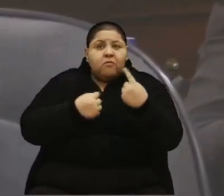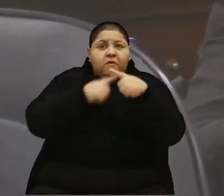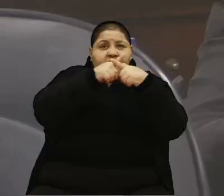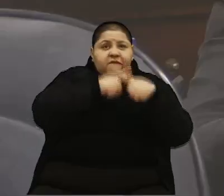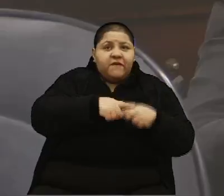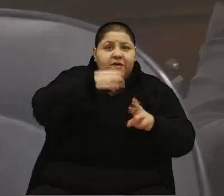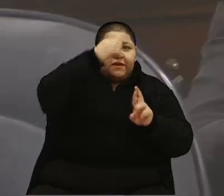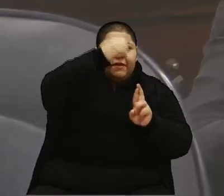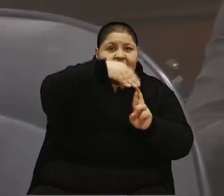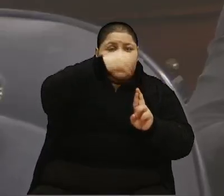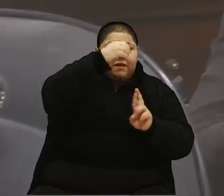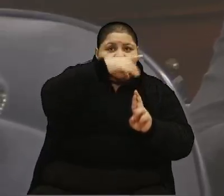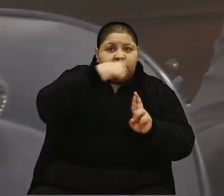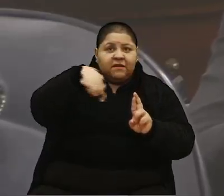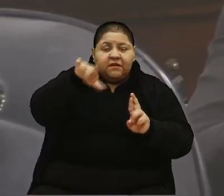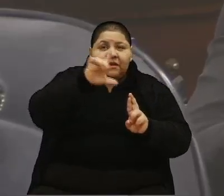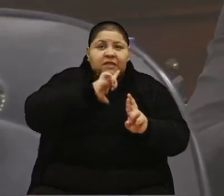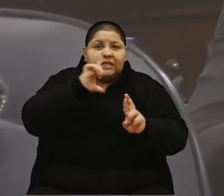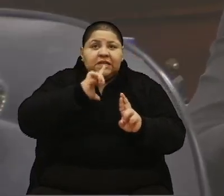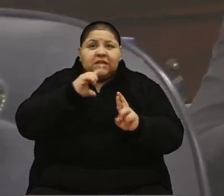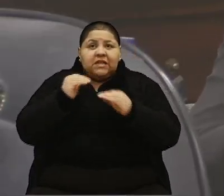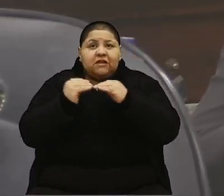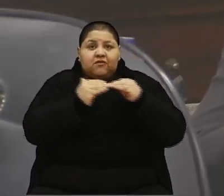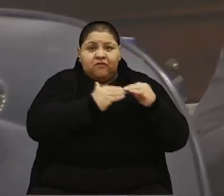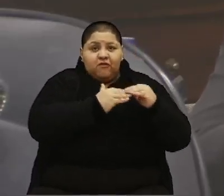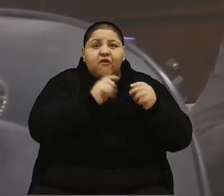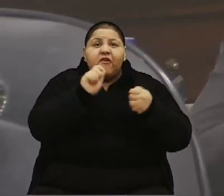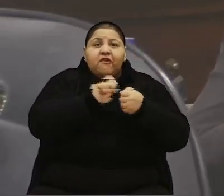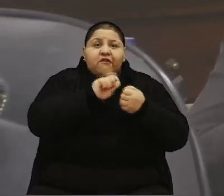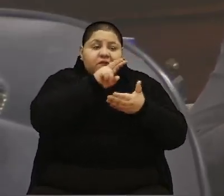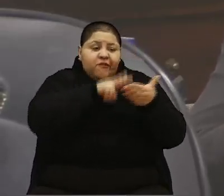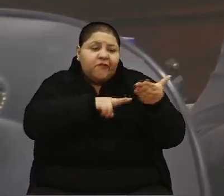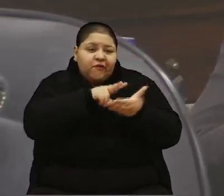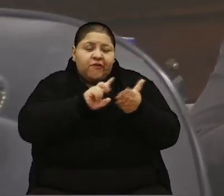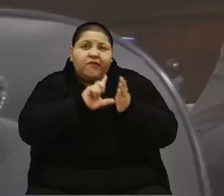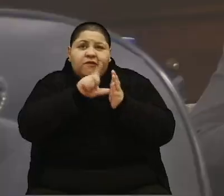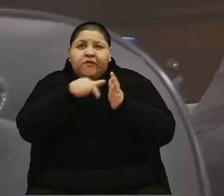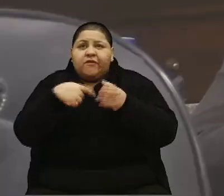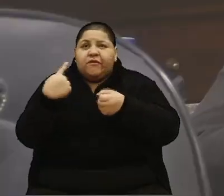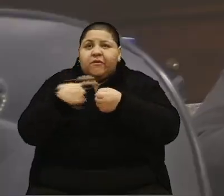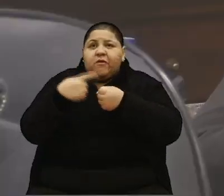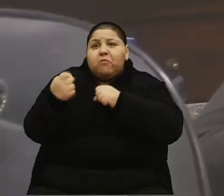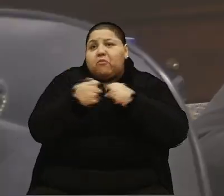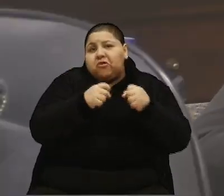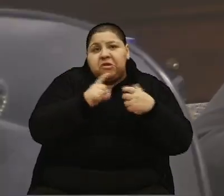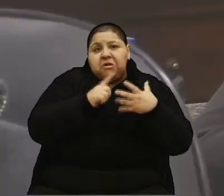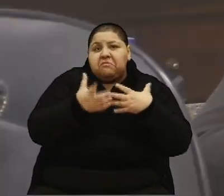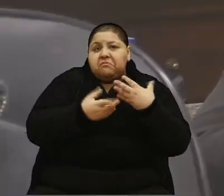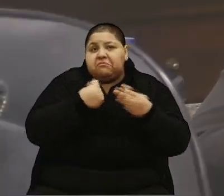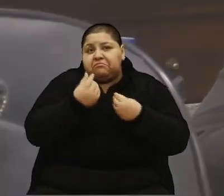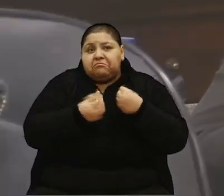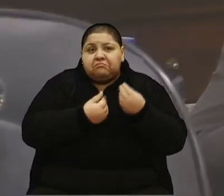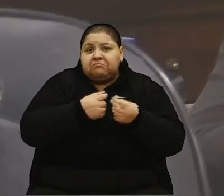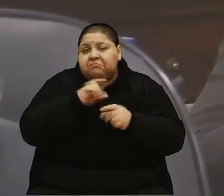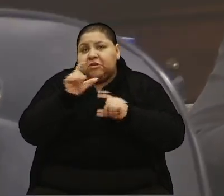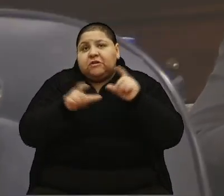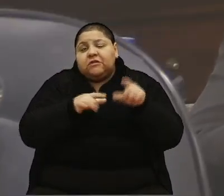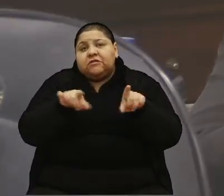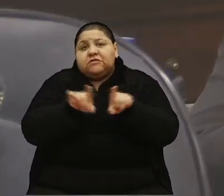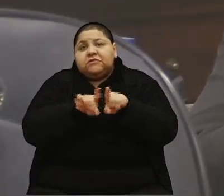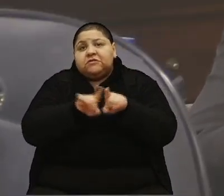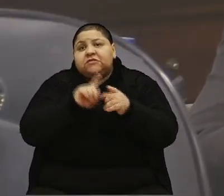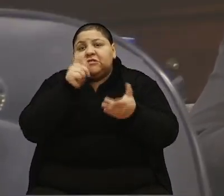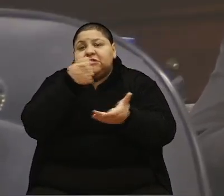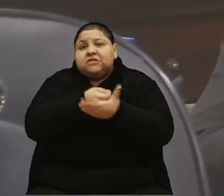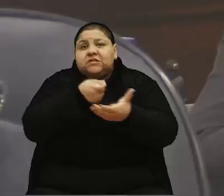RGE. Então, a gente tem como padrão já fazer isso. Daqui a pouco aqui na cidade poderia, talvez, as pessoas também tentarem